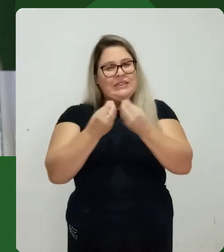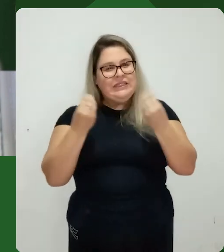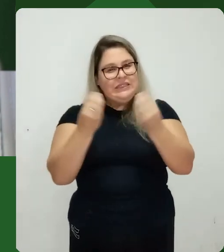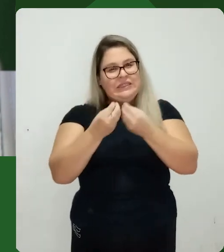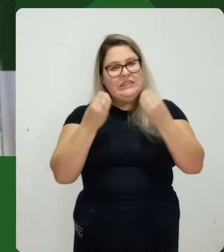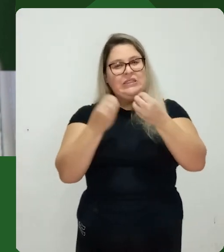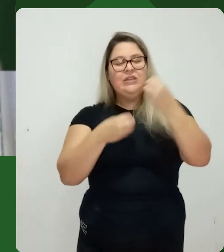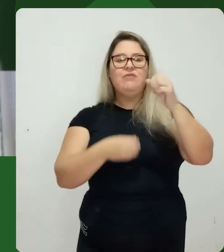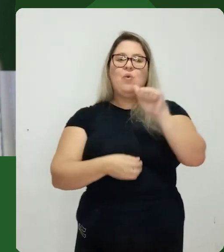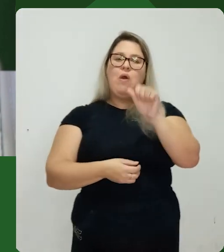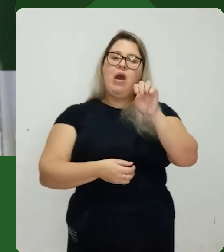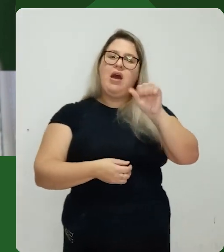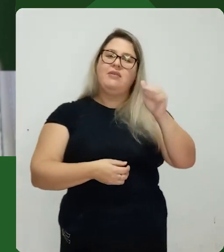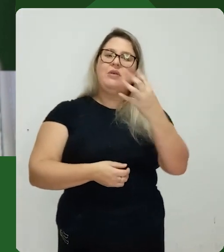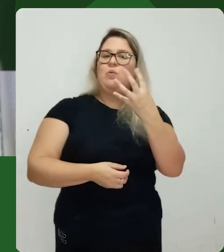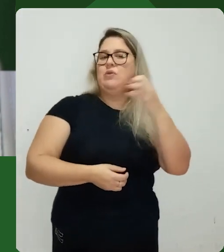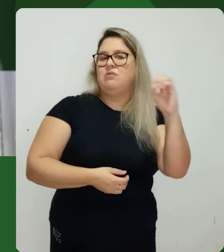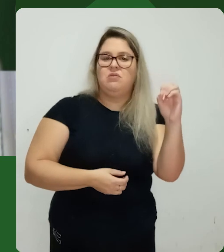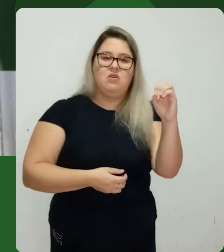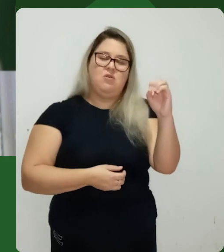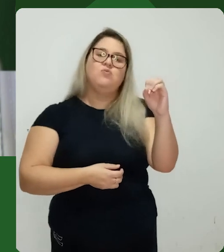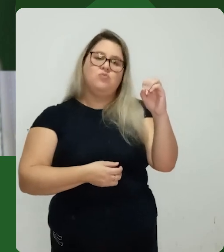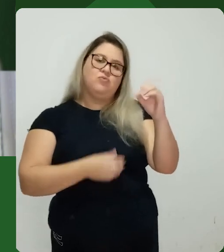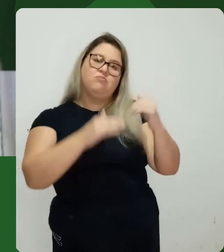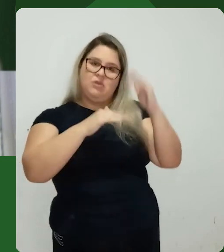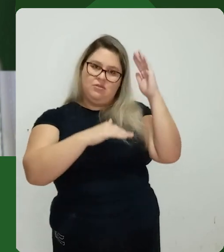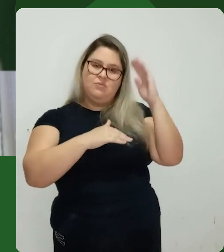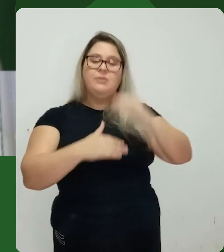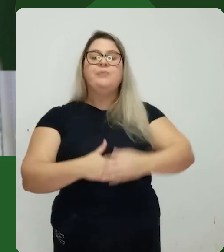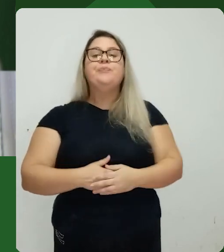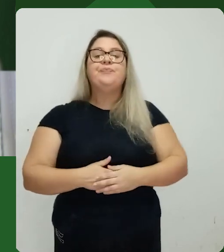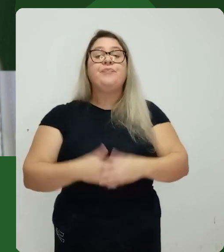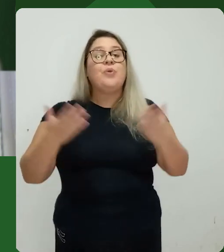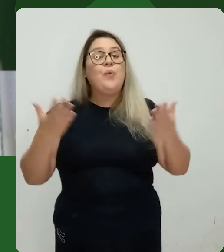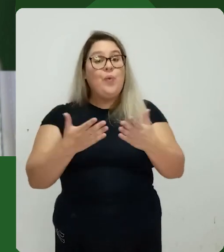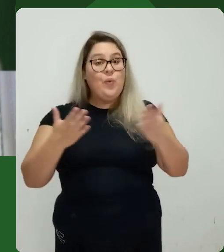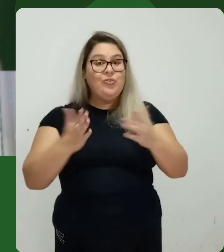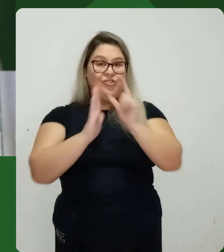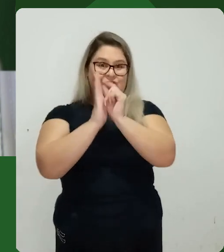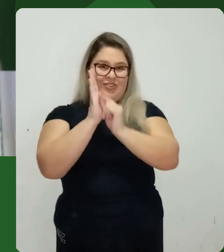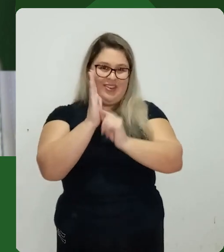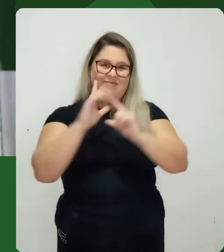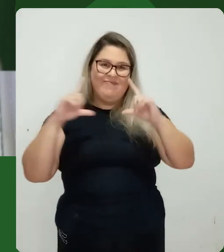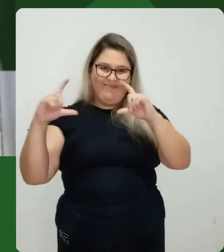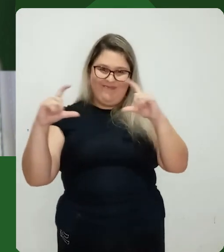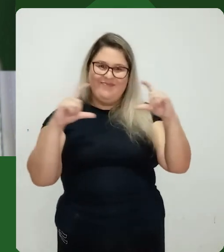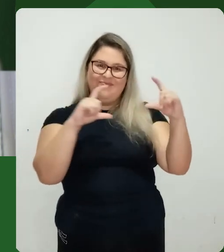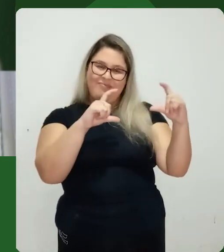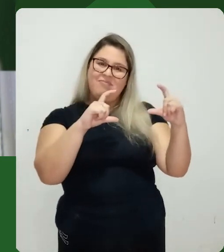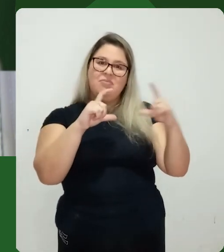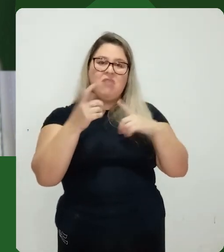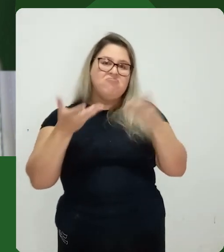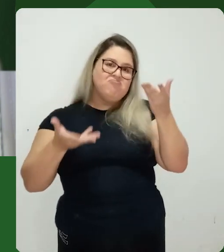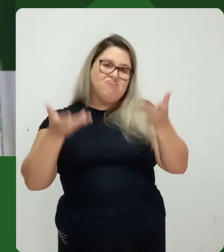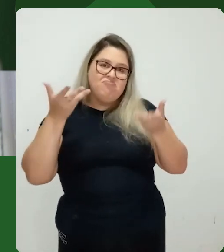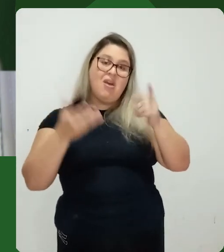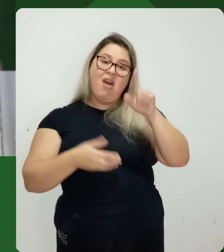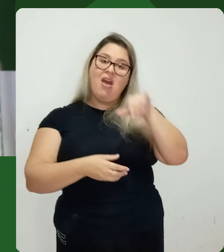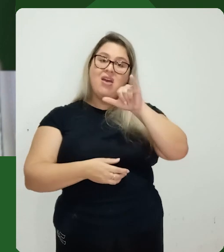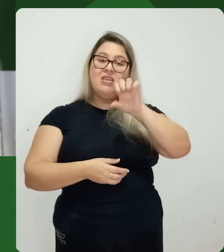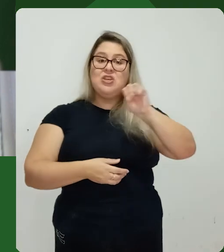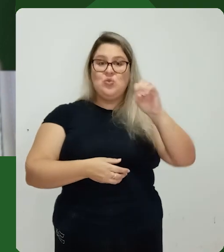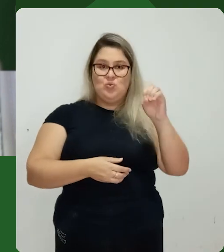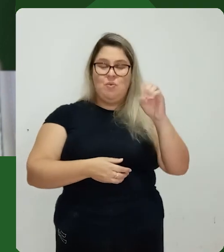em ambientes mais claros. Agora, em um ambiente mais escuro, eu precisava trabalhar com um filme mais sensível à luz. Então, um ASA 400, um